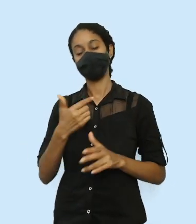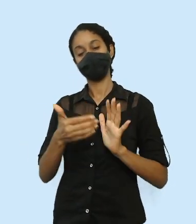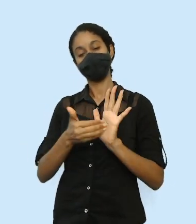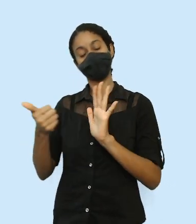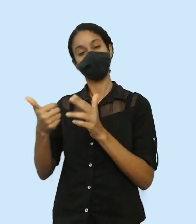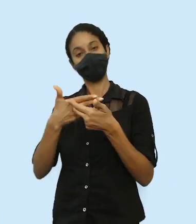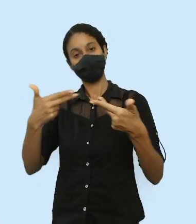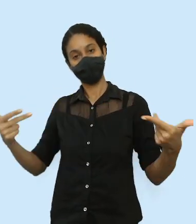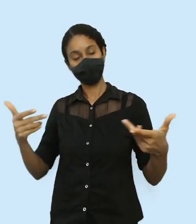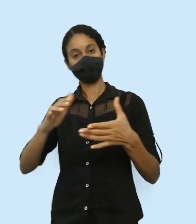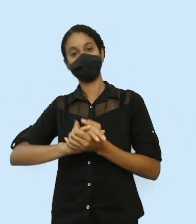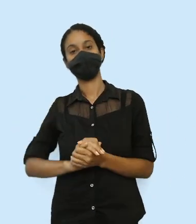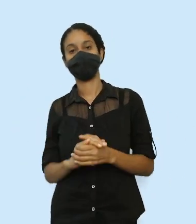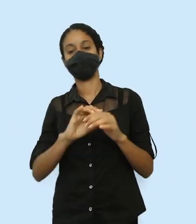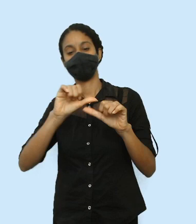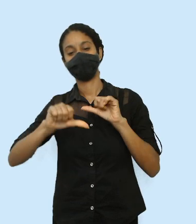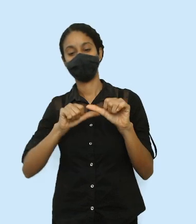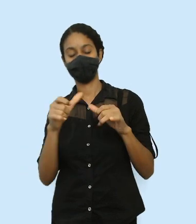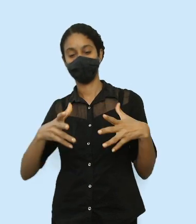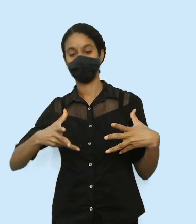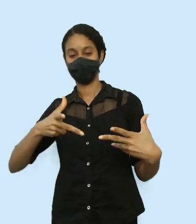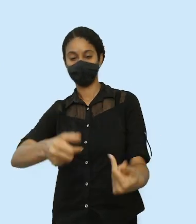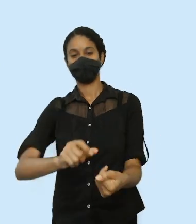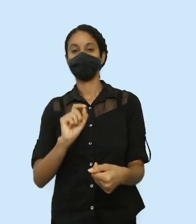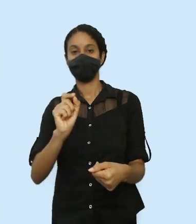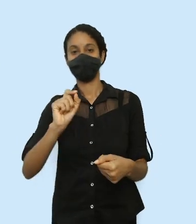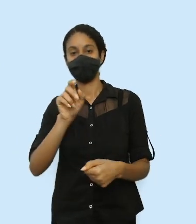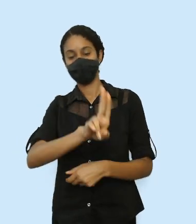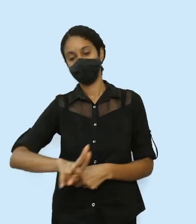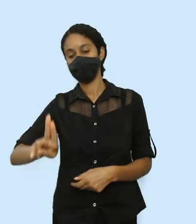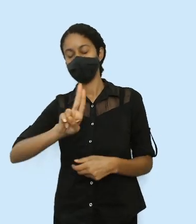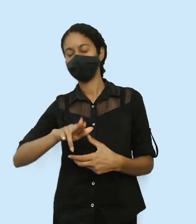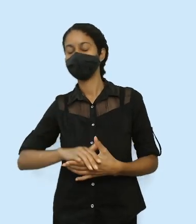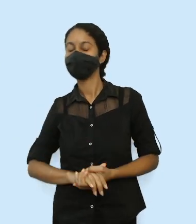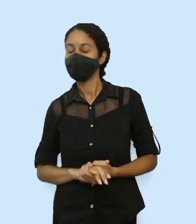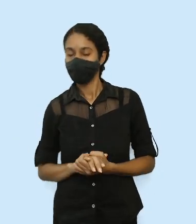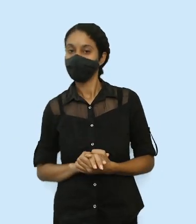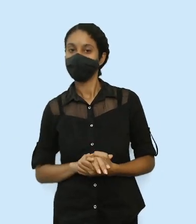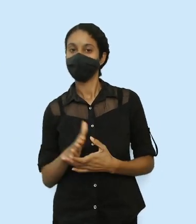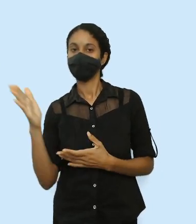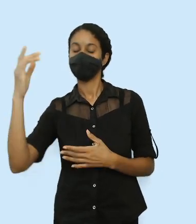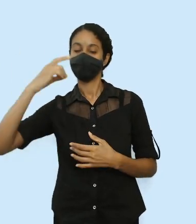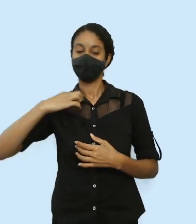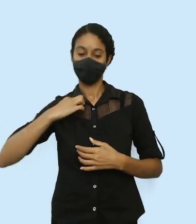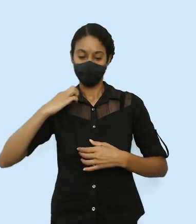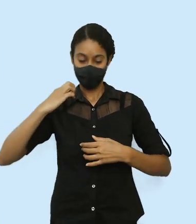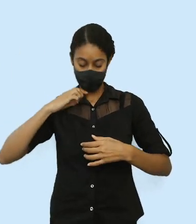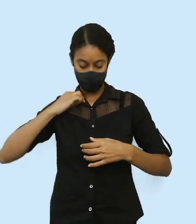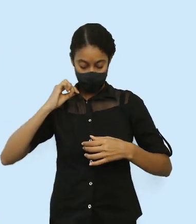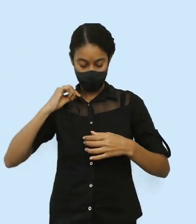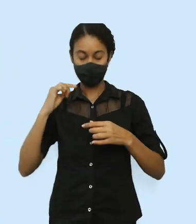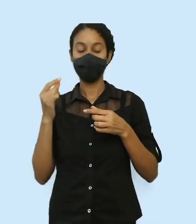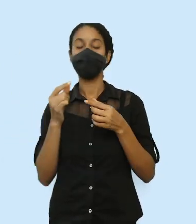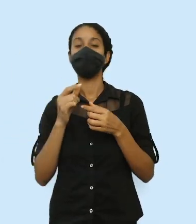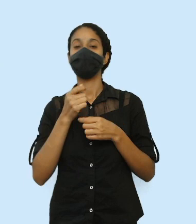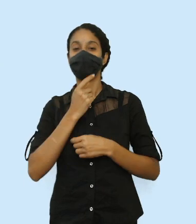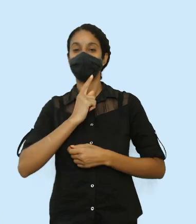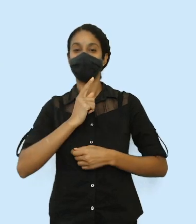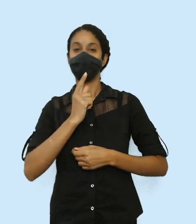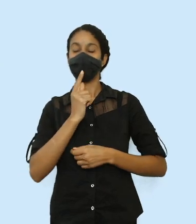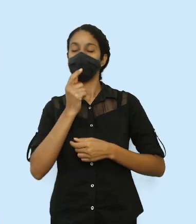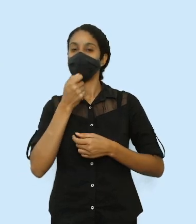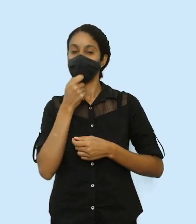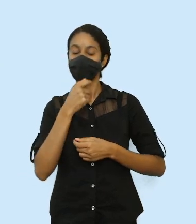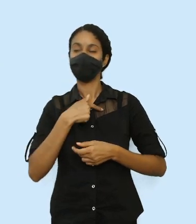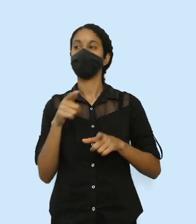esses recursos e transformar tudo isso em bens de consumo, que vão estar nas nossas roupas, nesse microfone, vai estar no passador